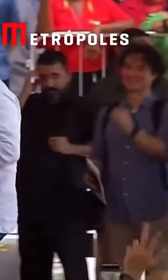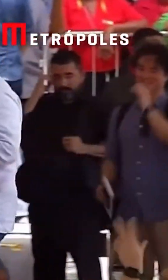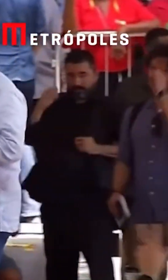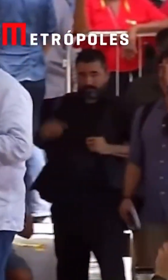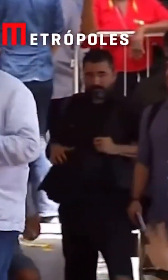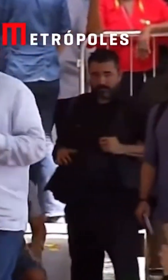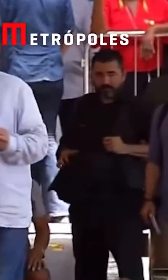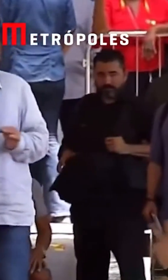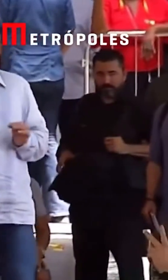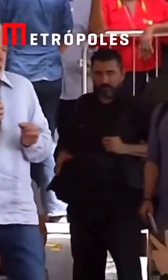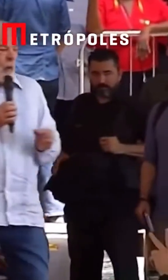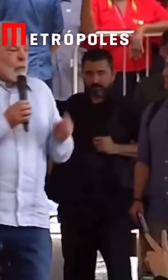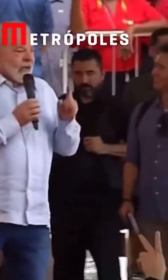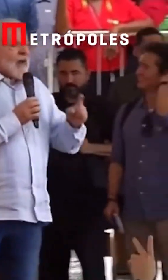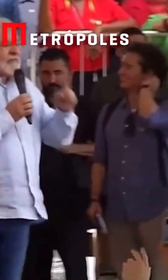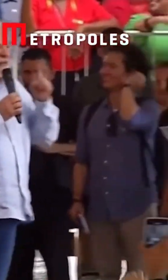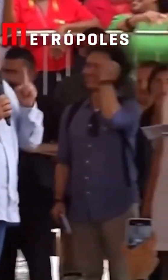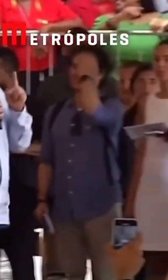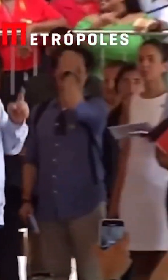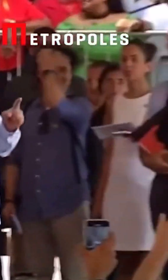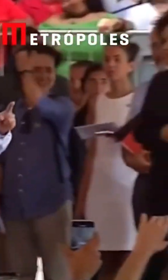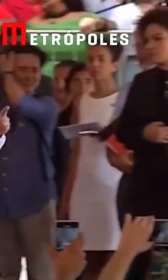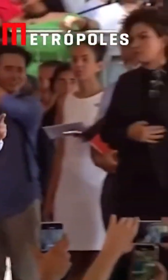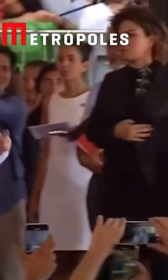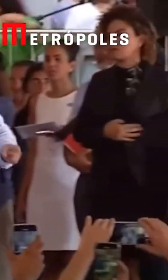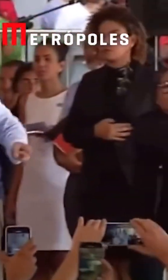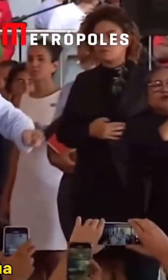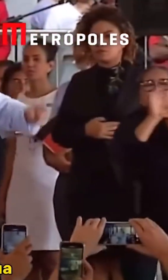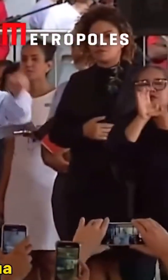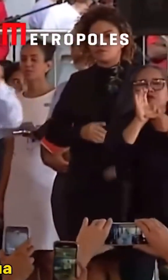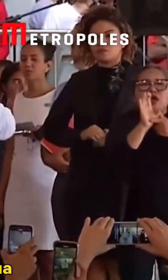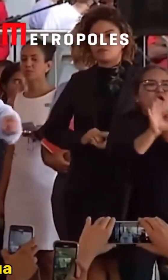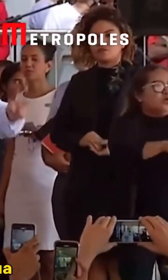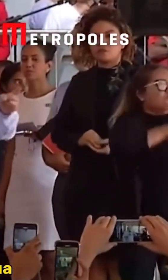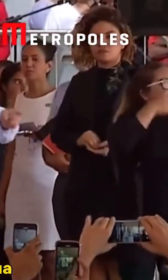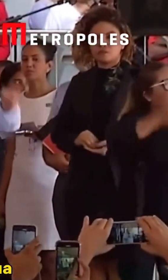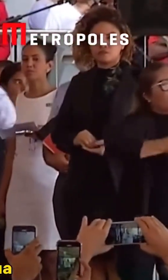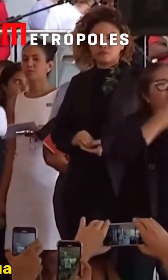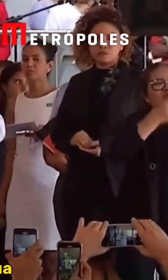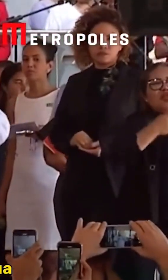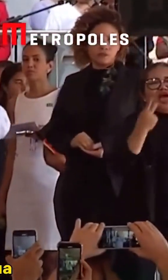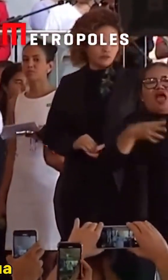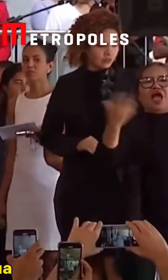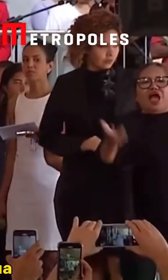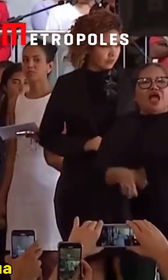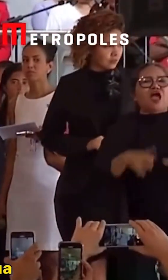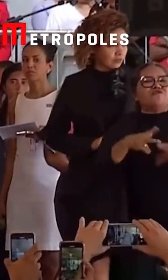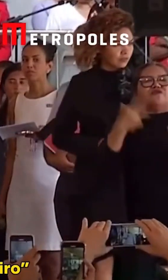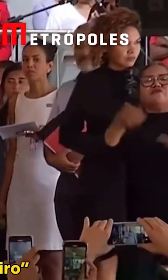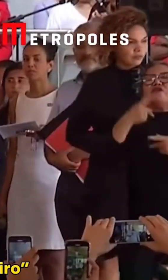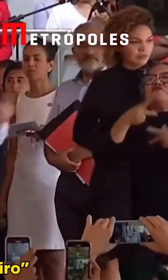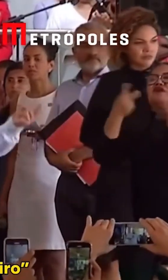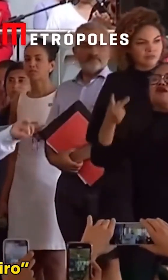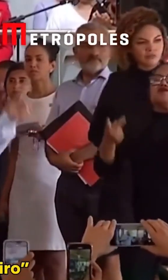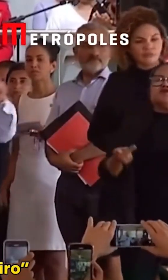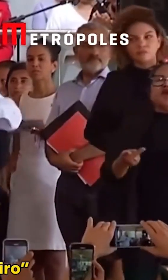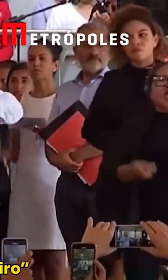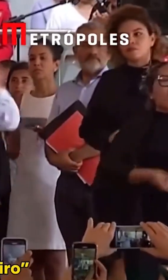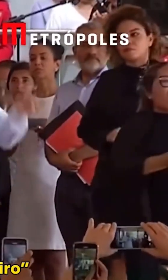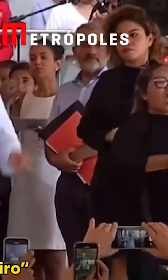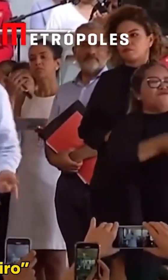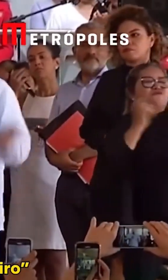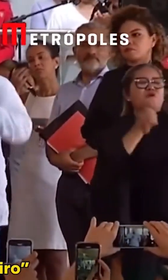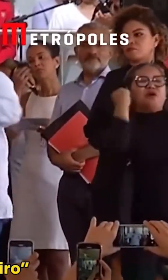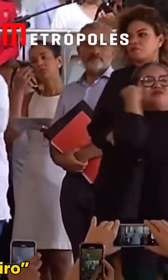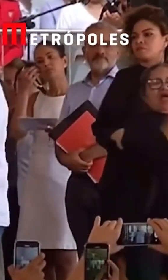Então, qualquer cidadão que ficar fazendo bravata na rua, eu mato, eu pego,